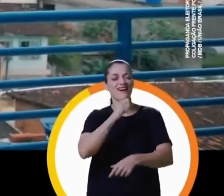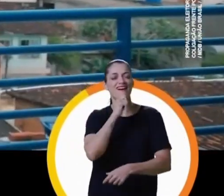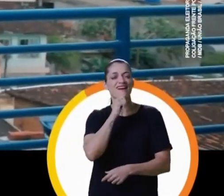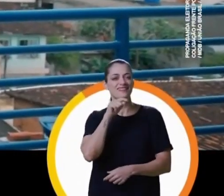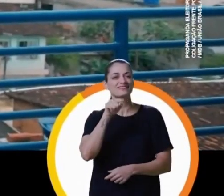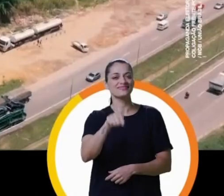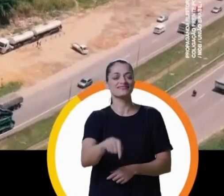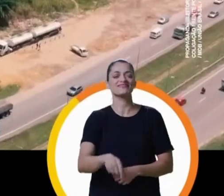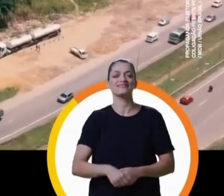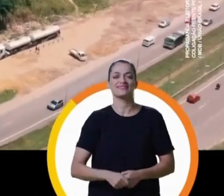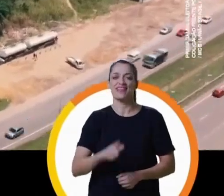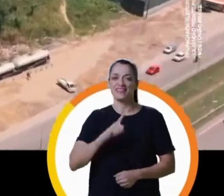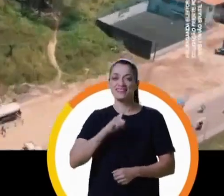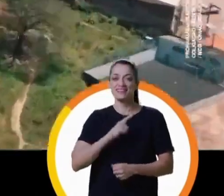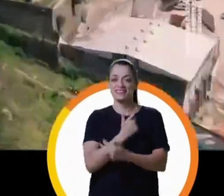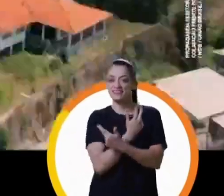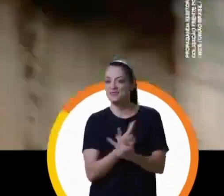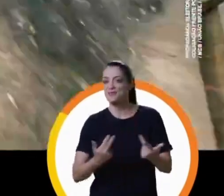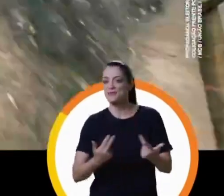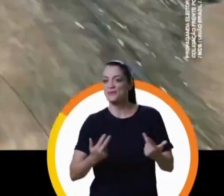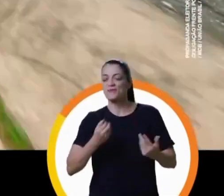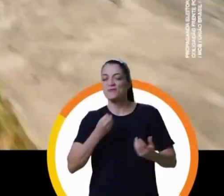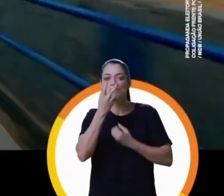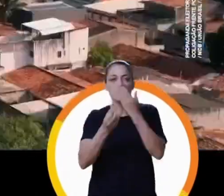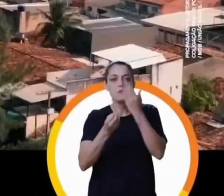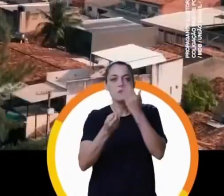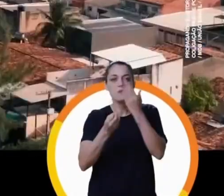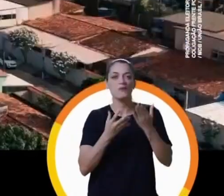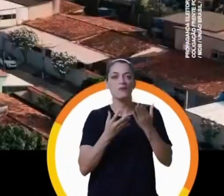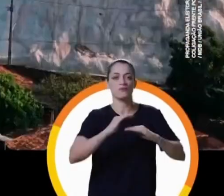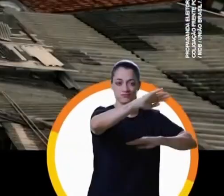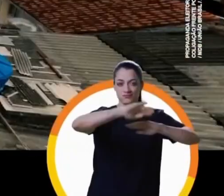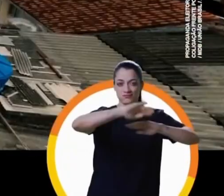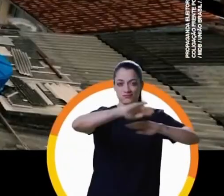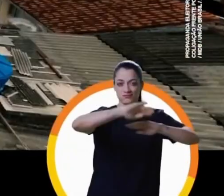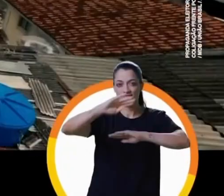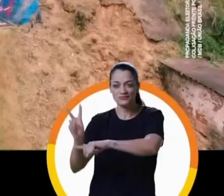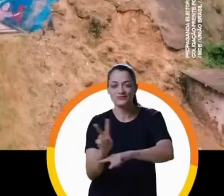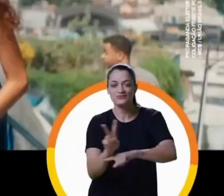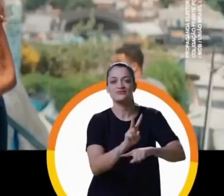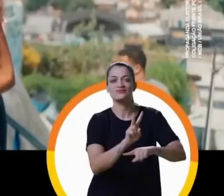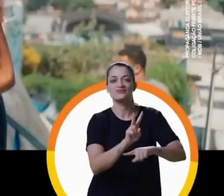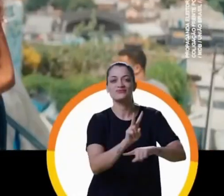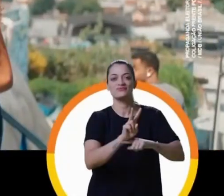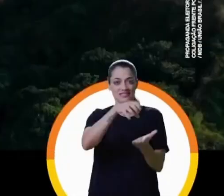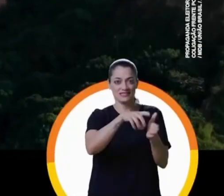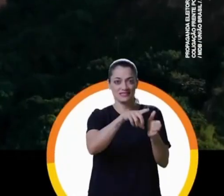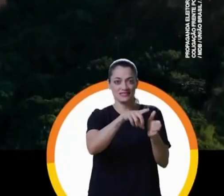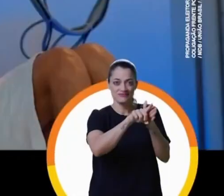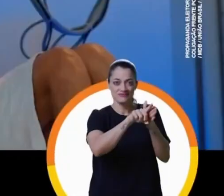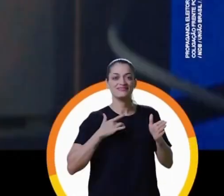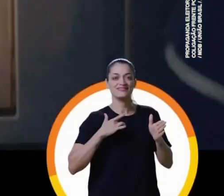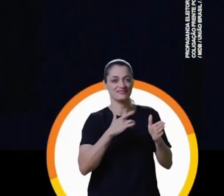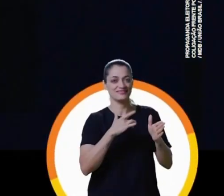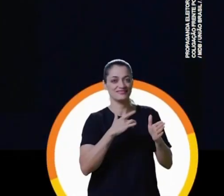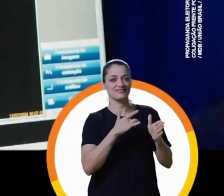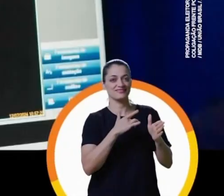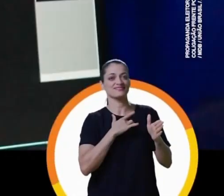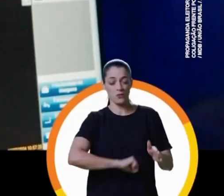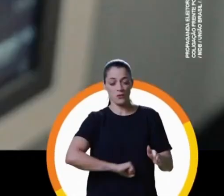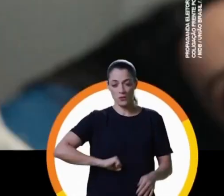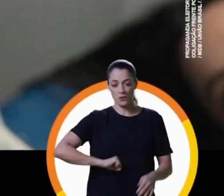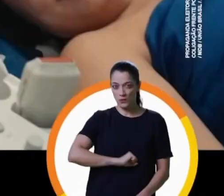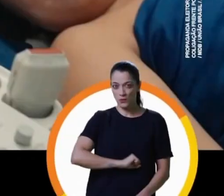a gente fazer o que ainda falta, né? E tem muita coisa boa vindo por aí. Mais proteção nos morros, central de diagnóstico